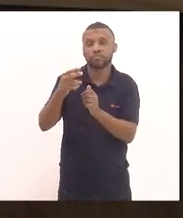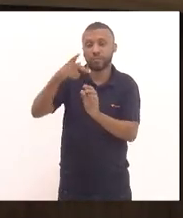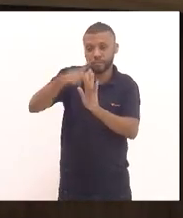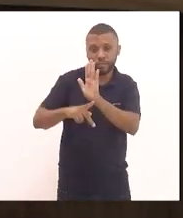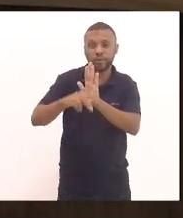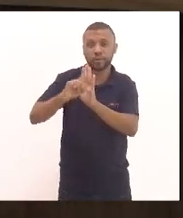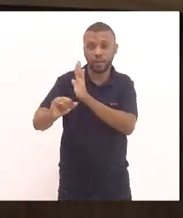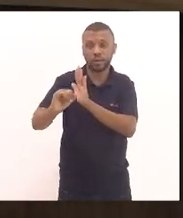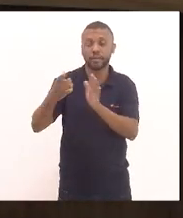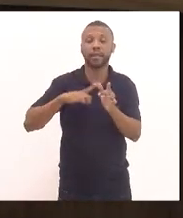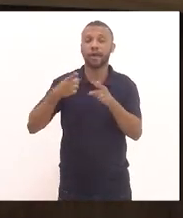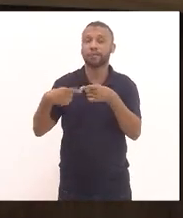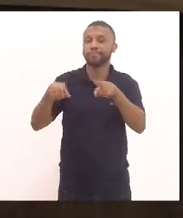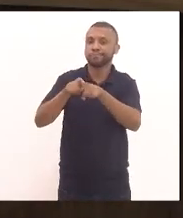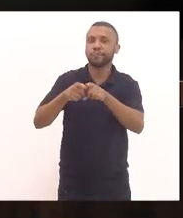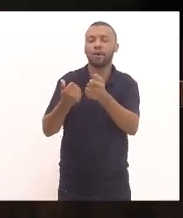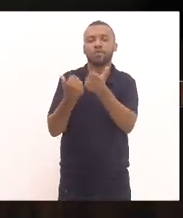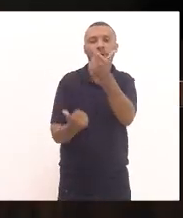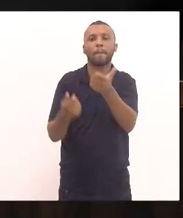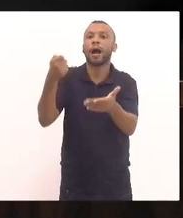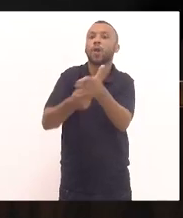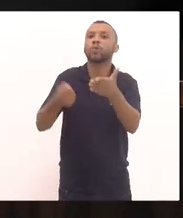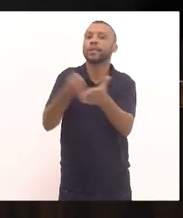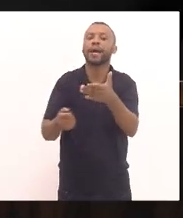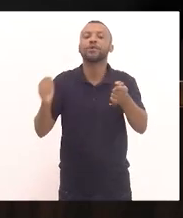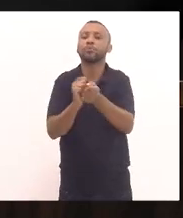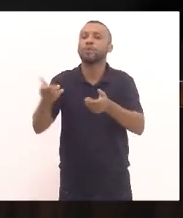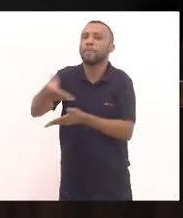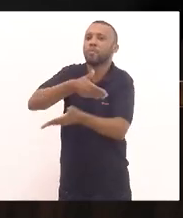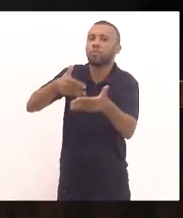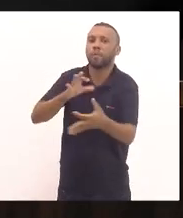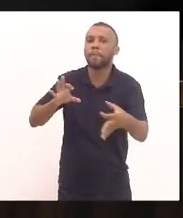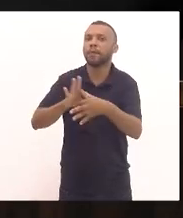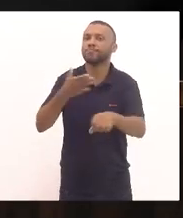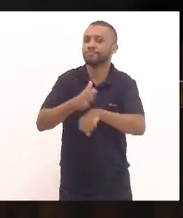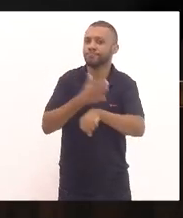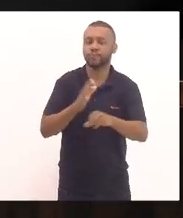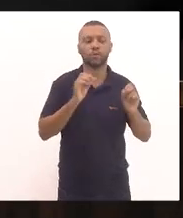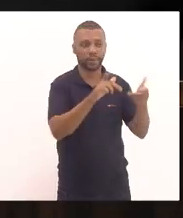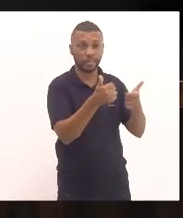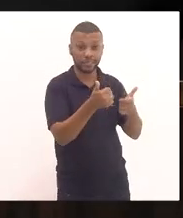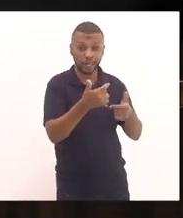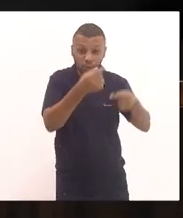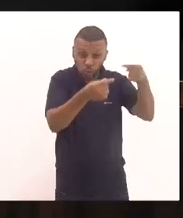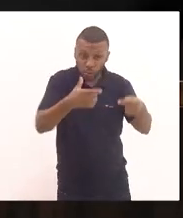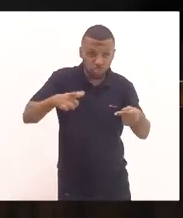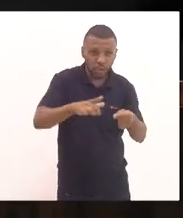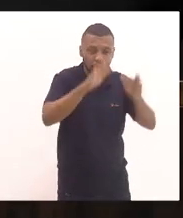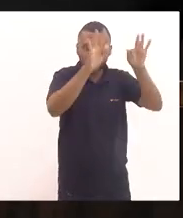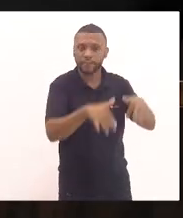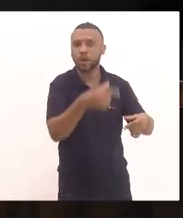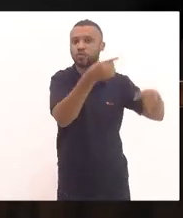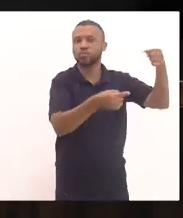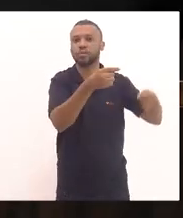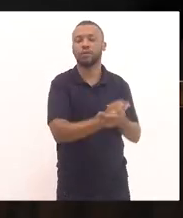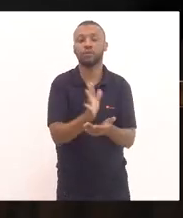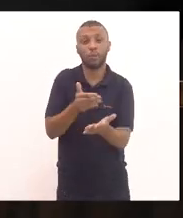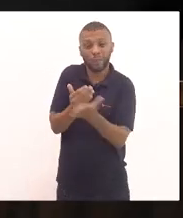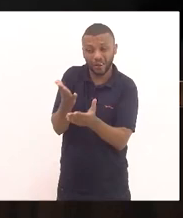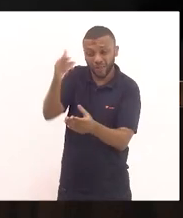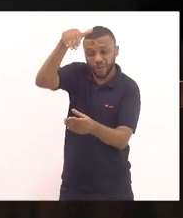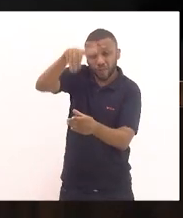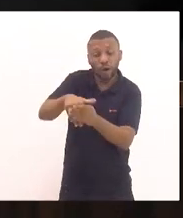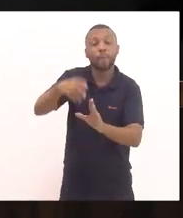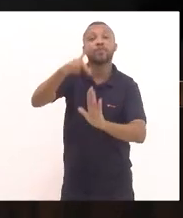junto com a gente pela sua aplicação. Ok. Não havendo quem queira discutir, encerrada a discussão, em votação, projeto